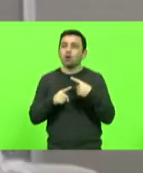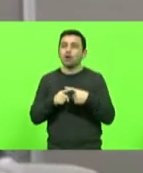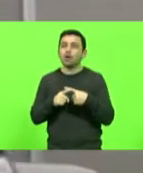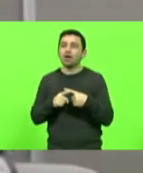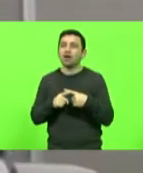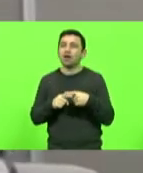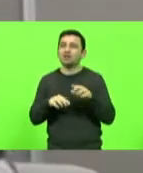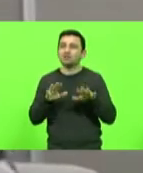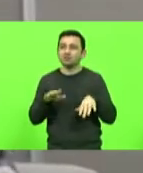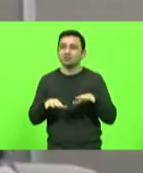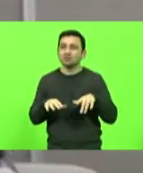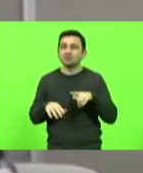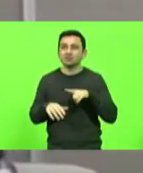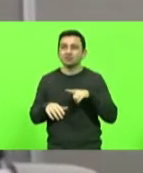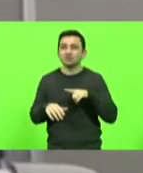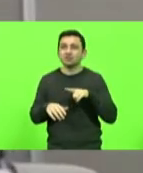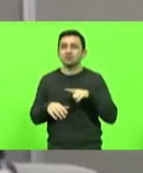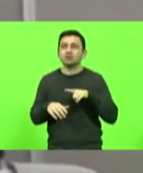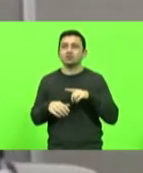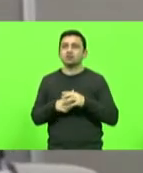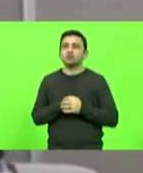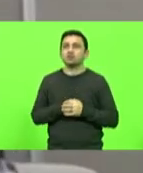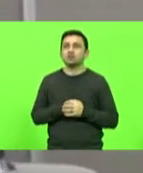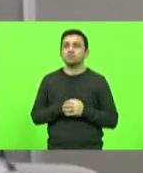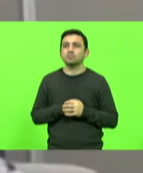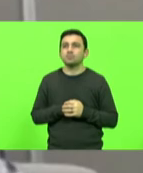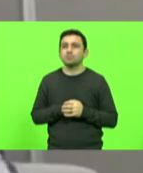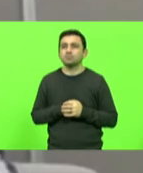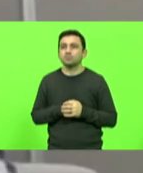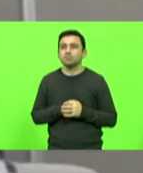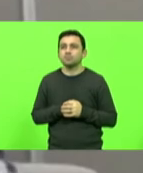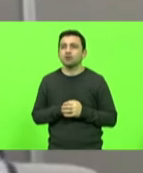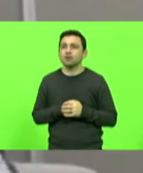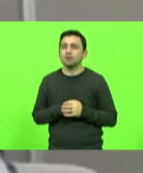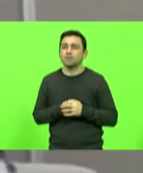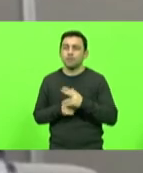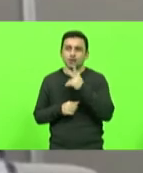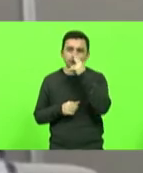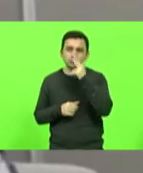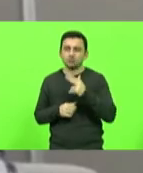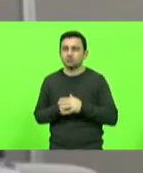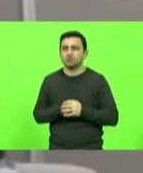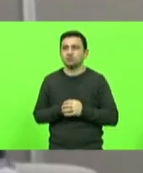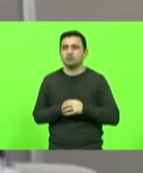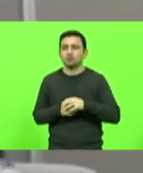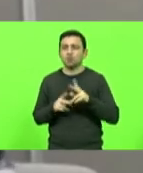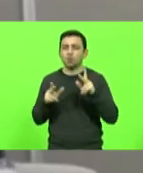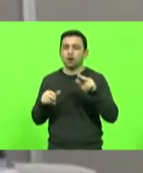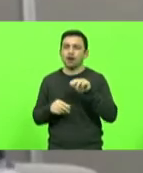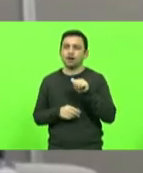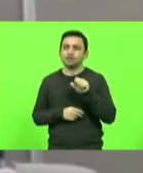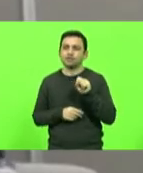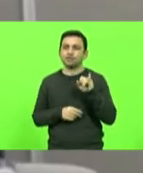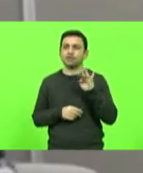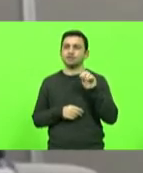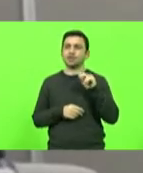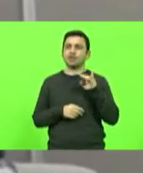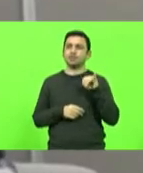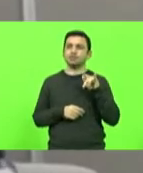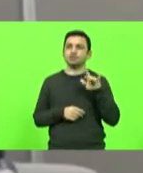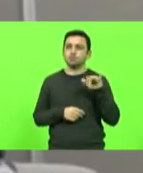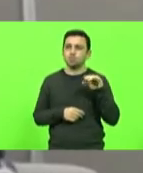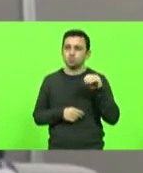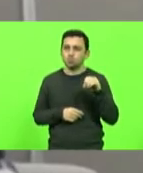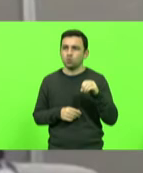favorece o retorno ao assistencialismo. E o assistencialismo ele não é capaz de superar situações